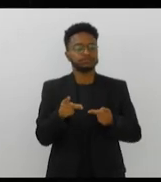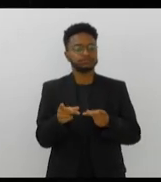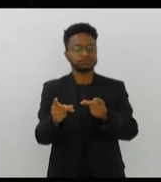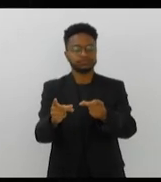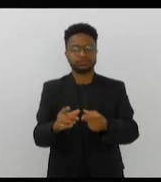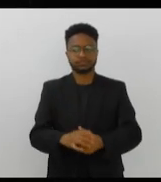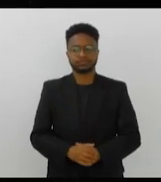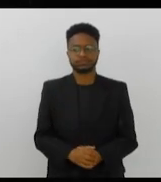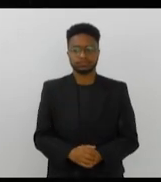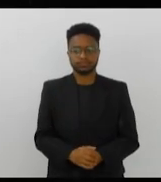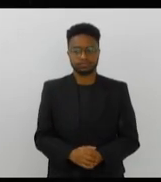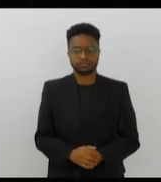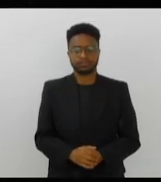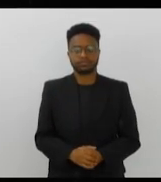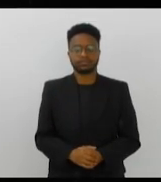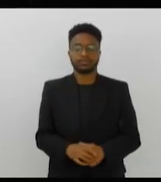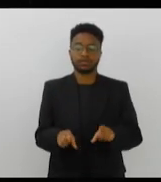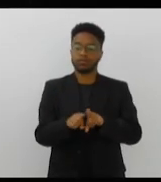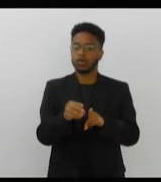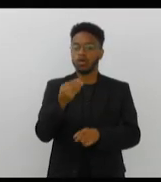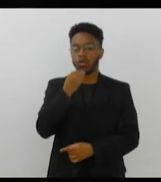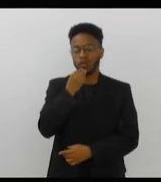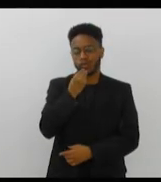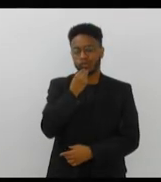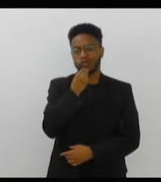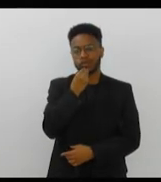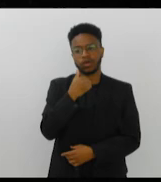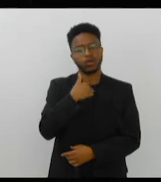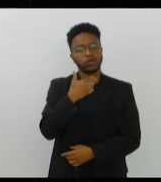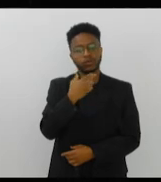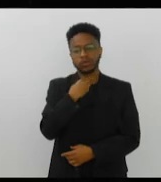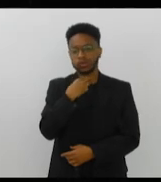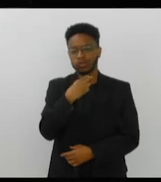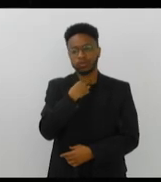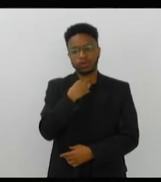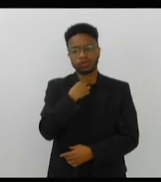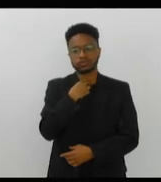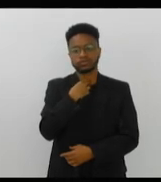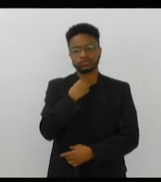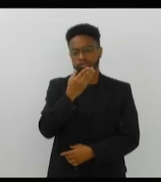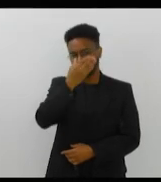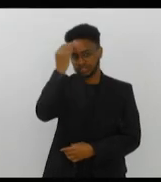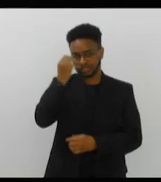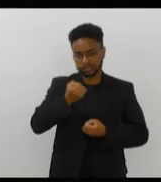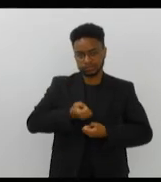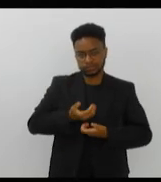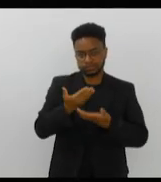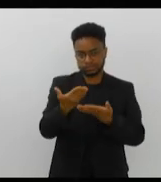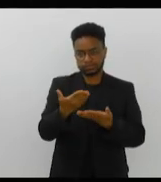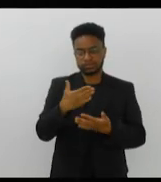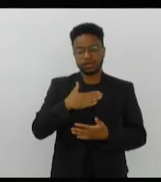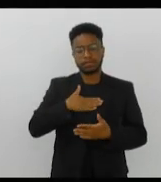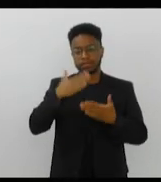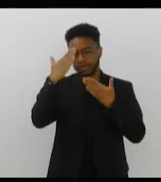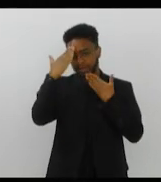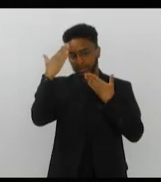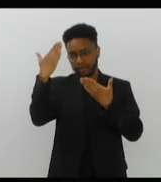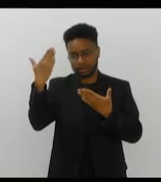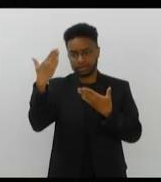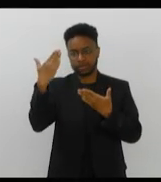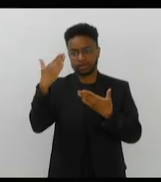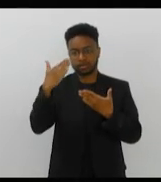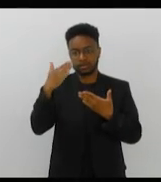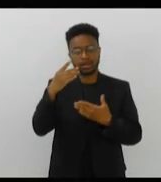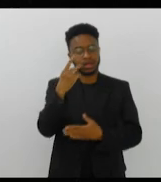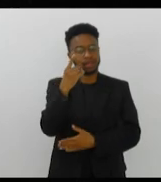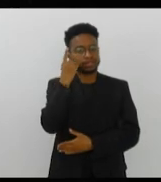vida. E é claro, gente, eu não poderia deixar de expressar aqui a minha gratidão pela minha